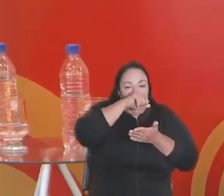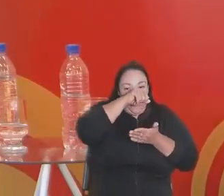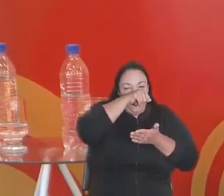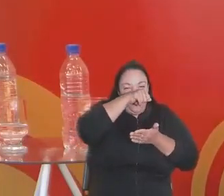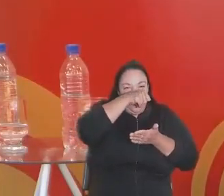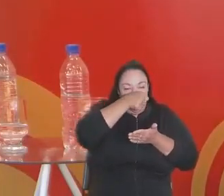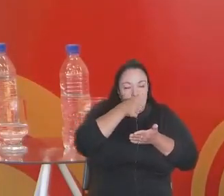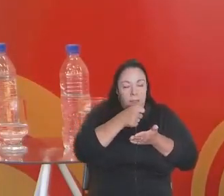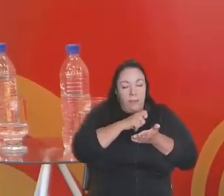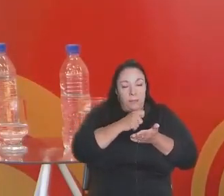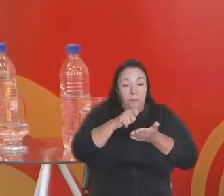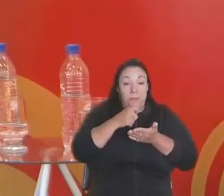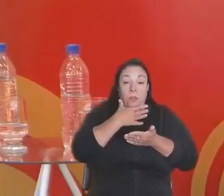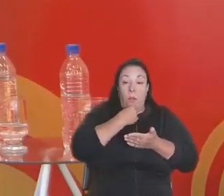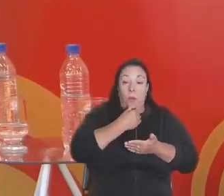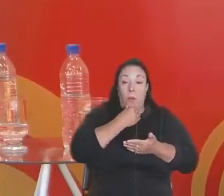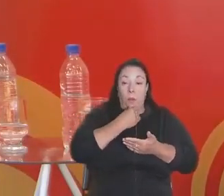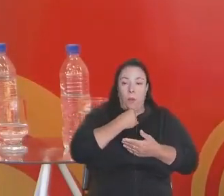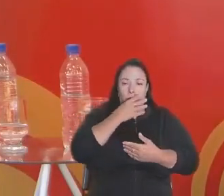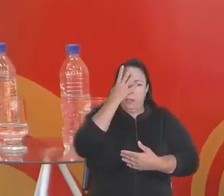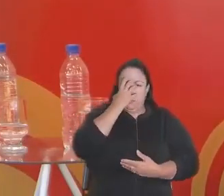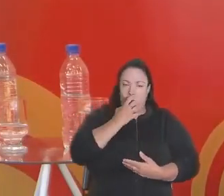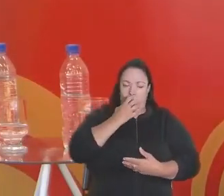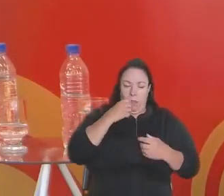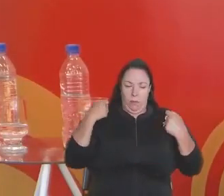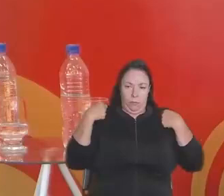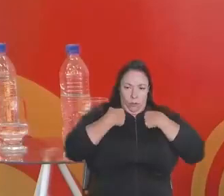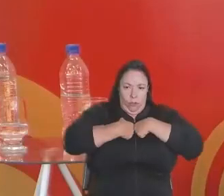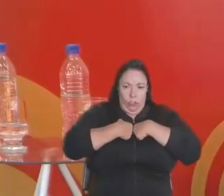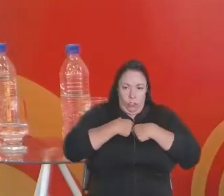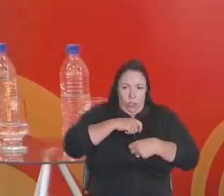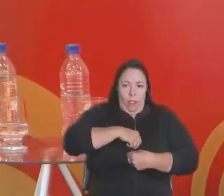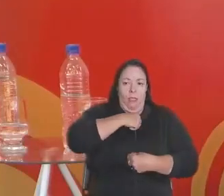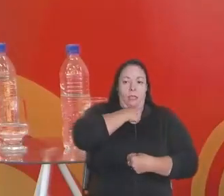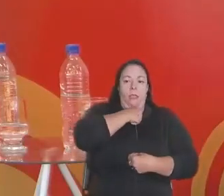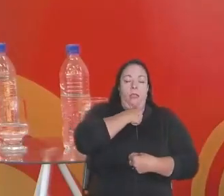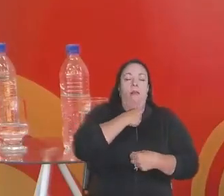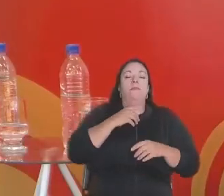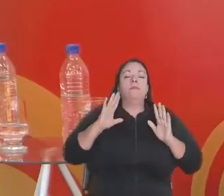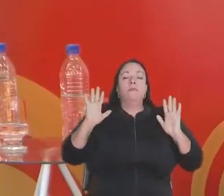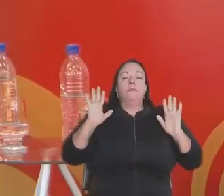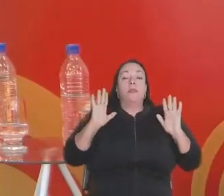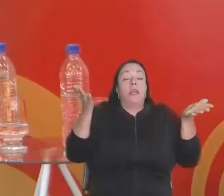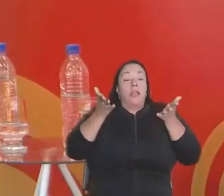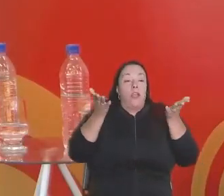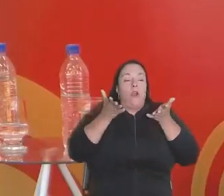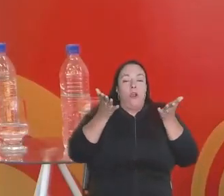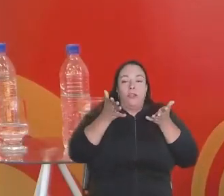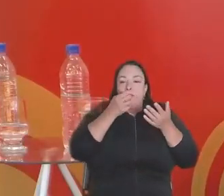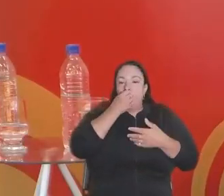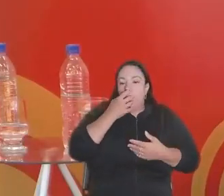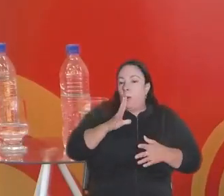reitor sério, de terno, ou ele já a caráter, assim, igual hoje?